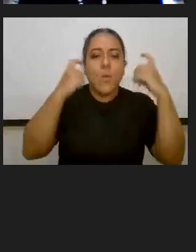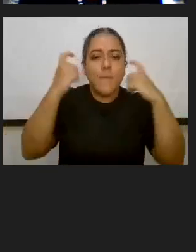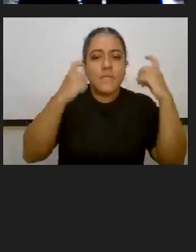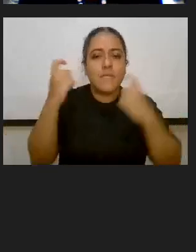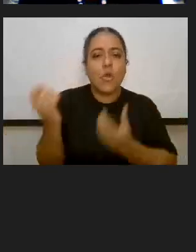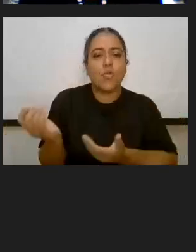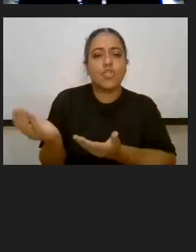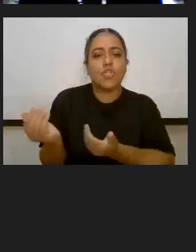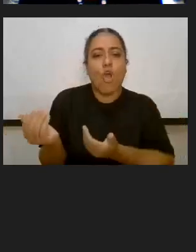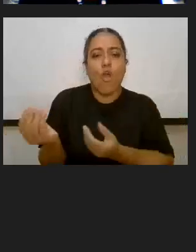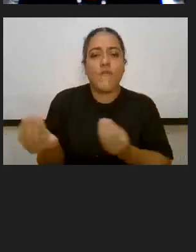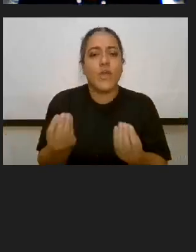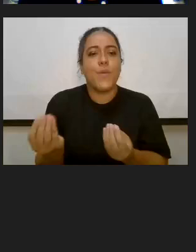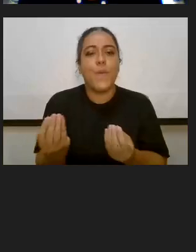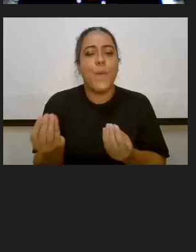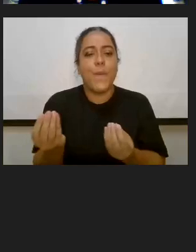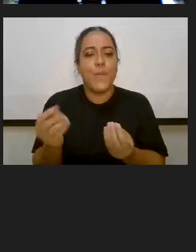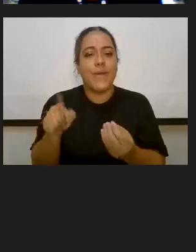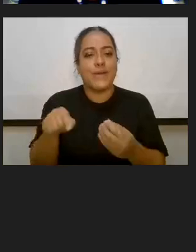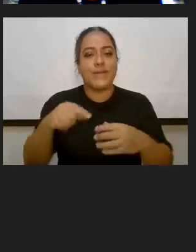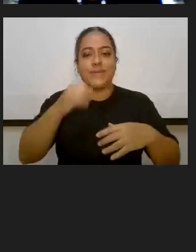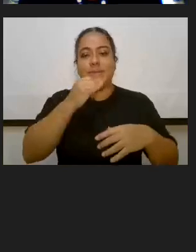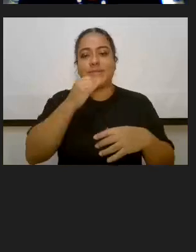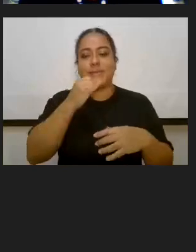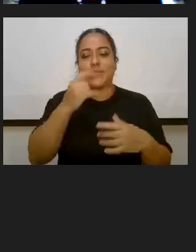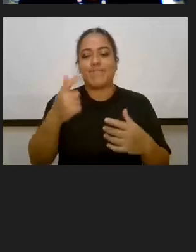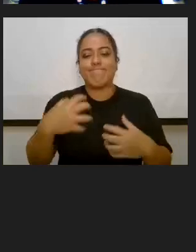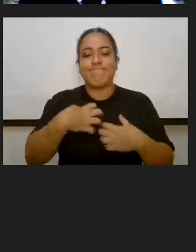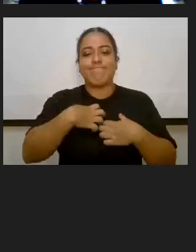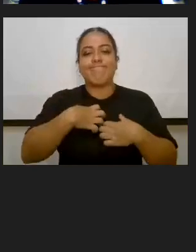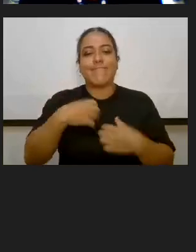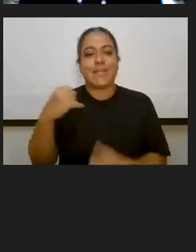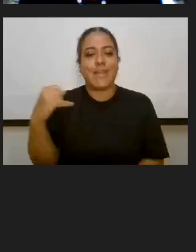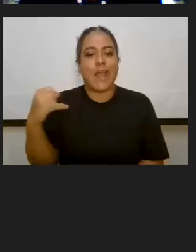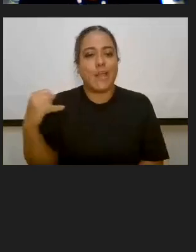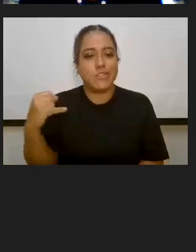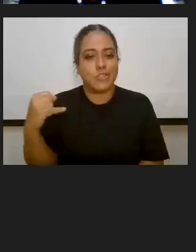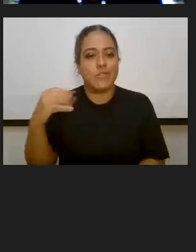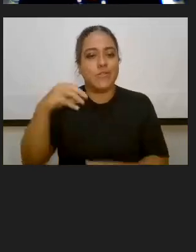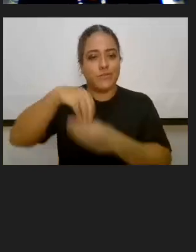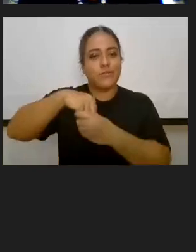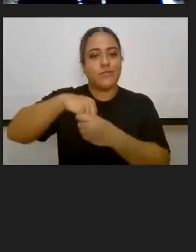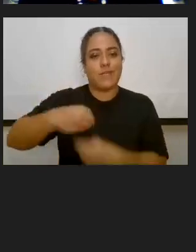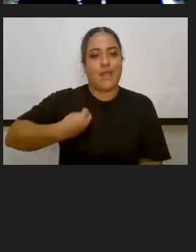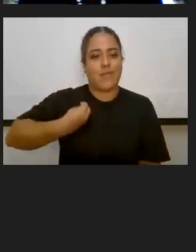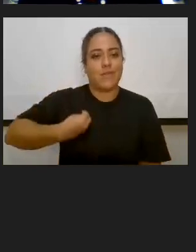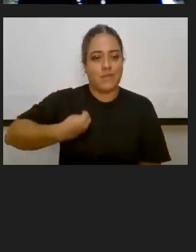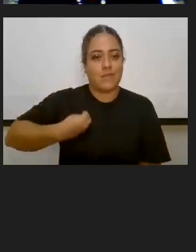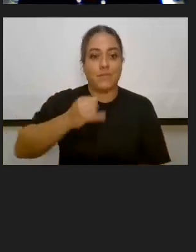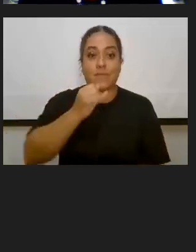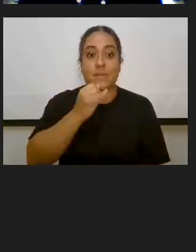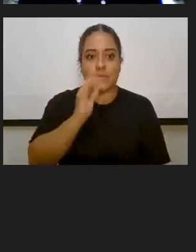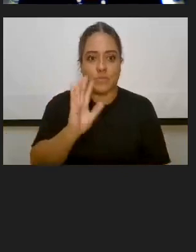se traduzem em avaliações negativas de alguns aspectos da vida. Então, vamos lá.